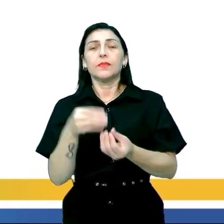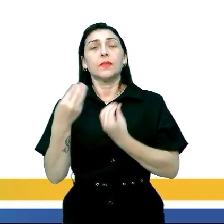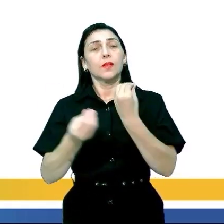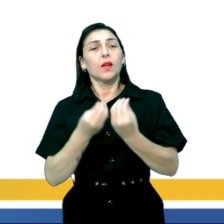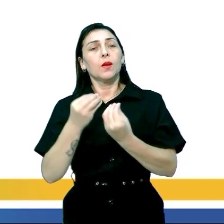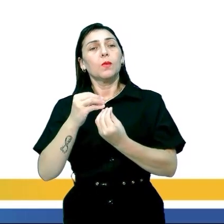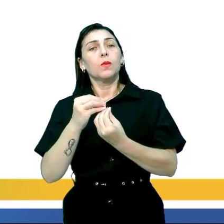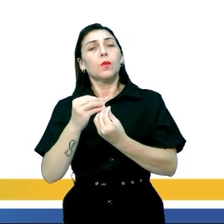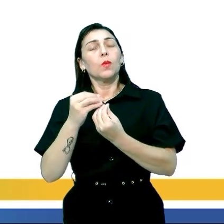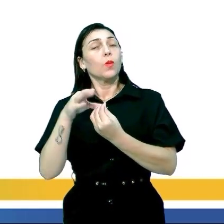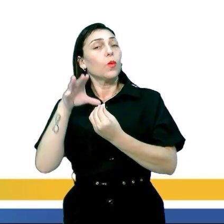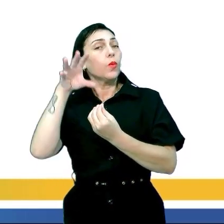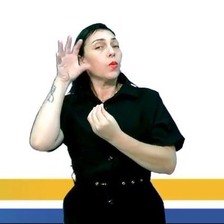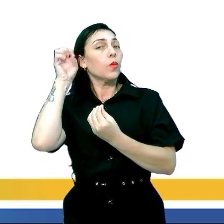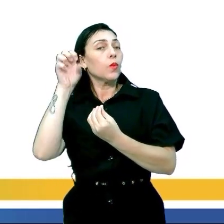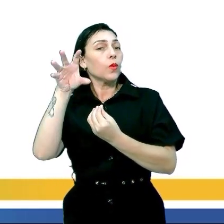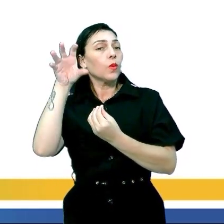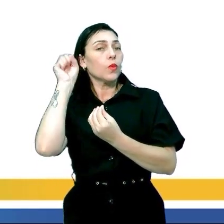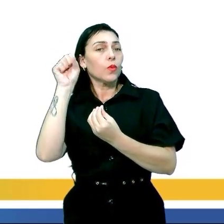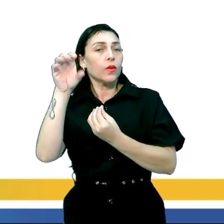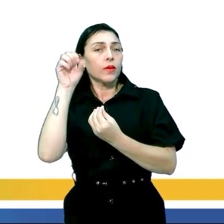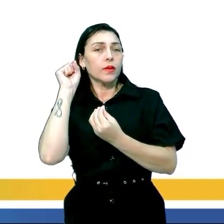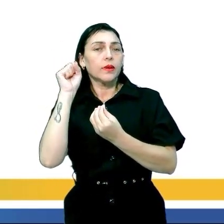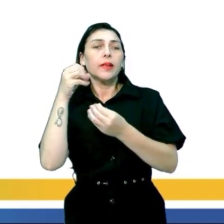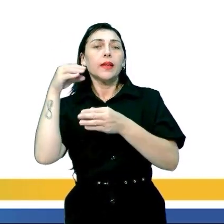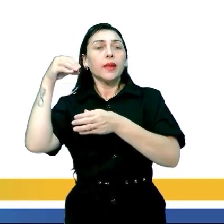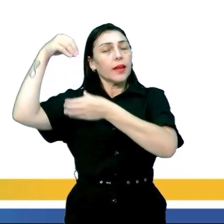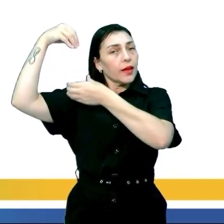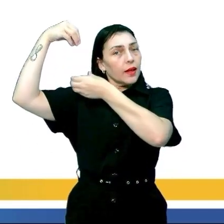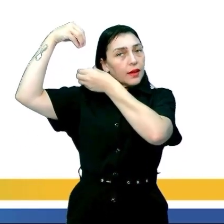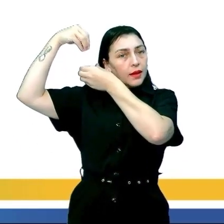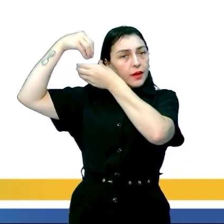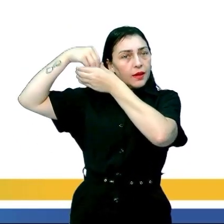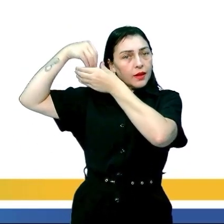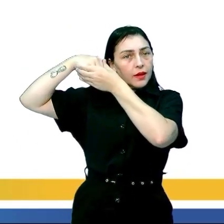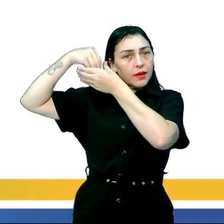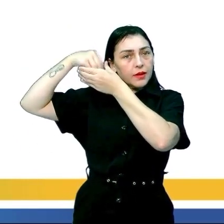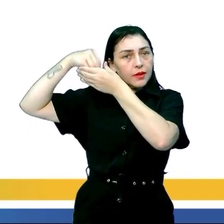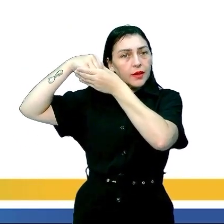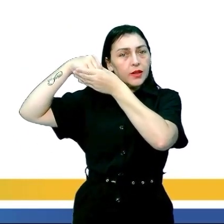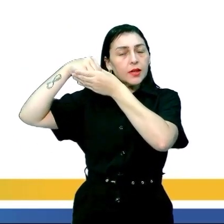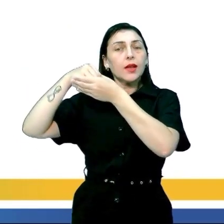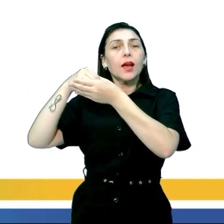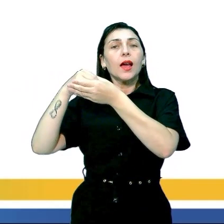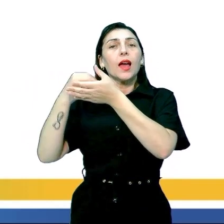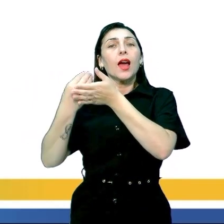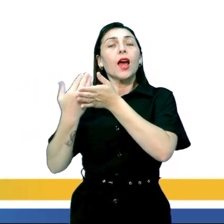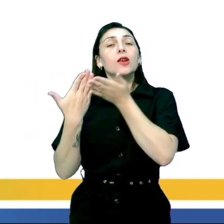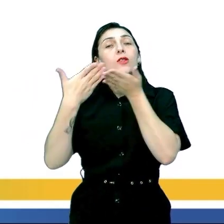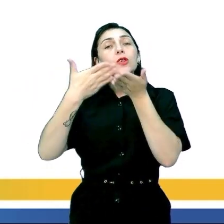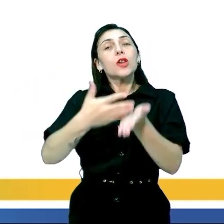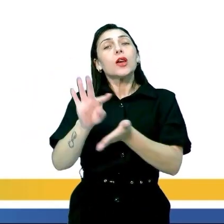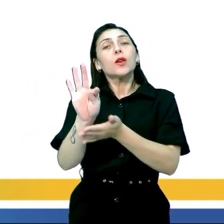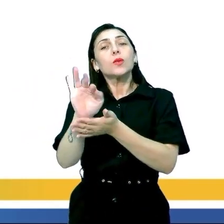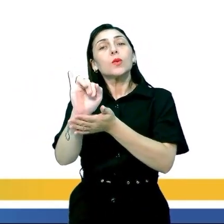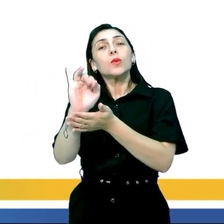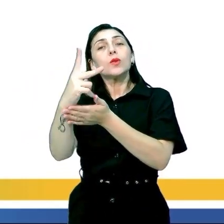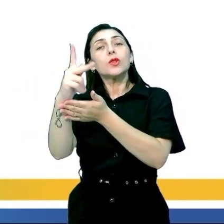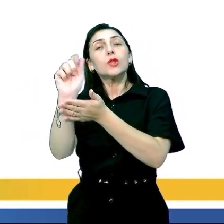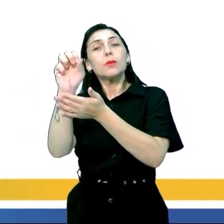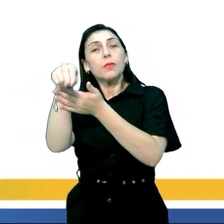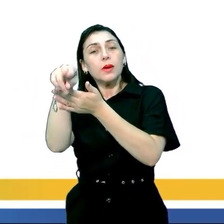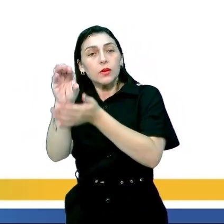percorre o som, né? O som entra, né, pela orelha, pelo canal auditivo e chega até